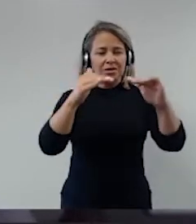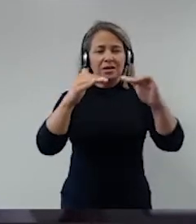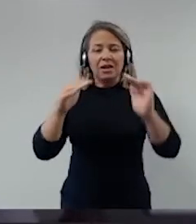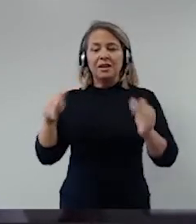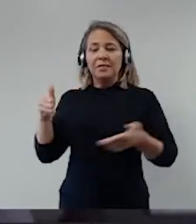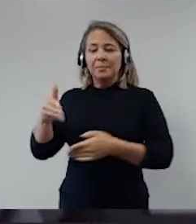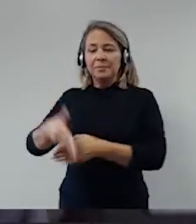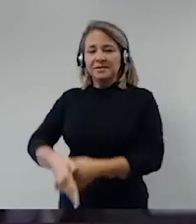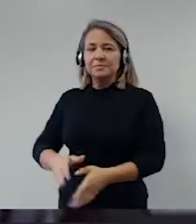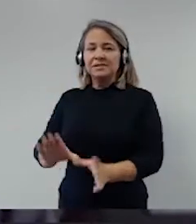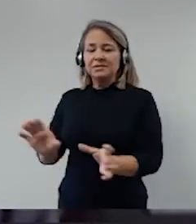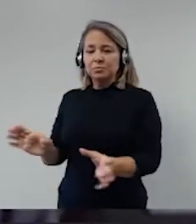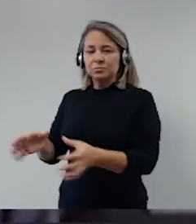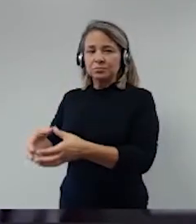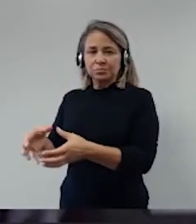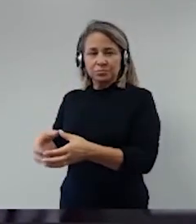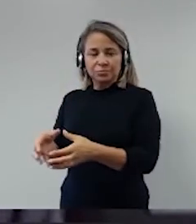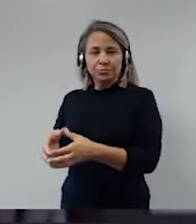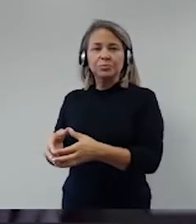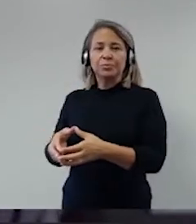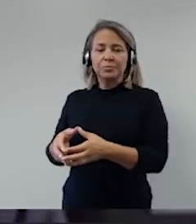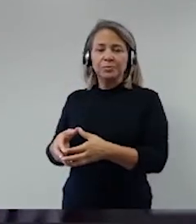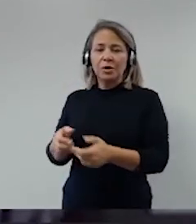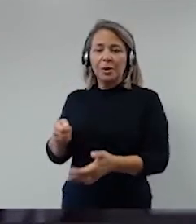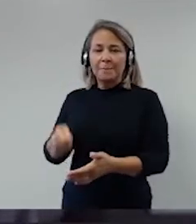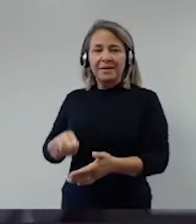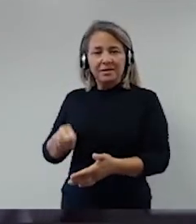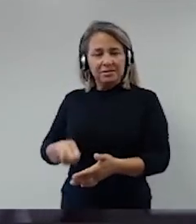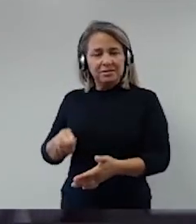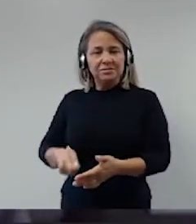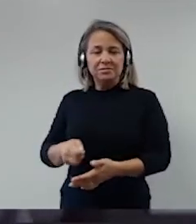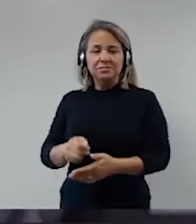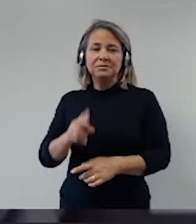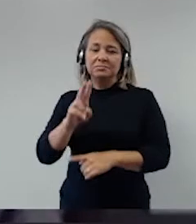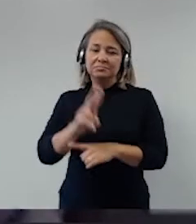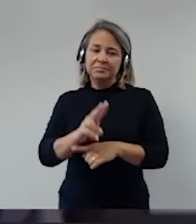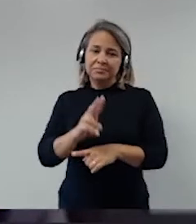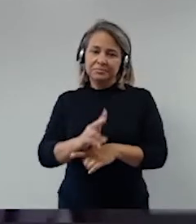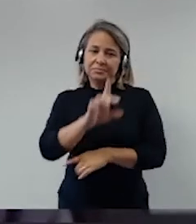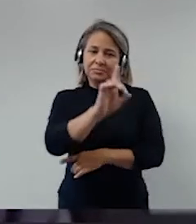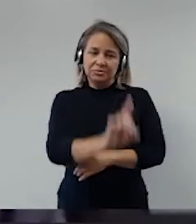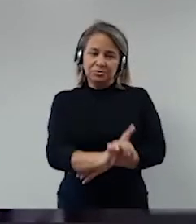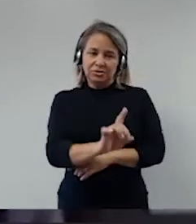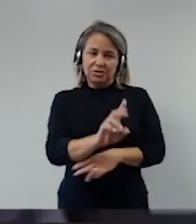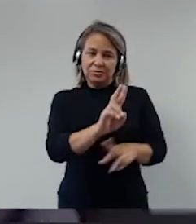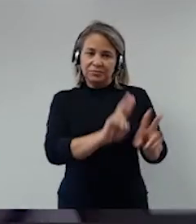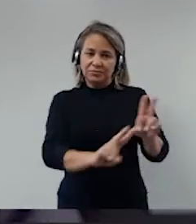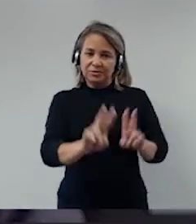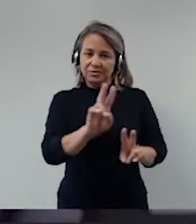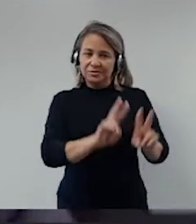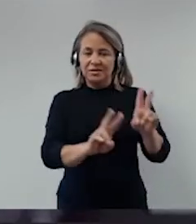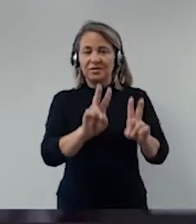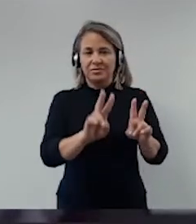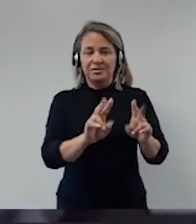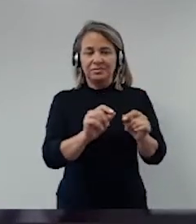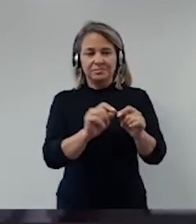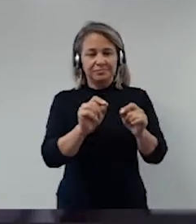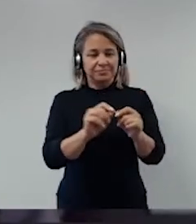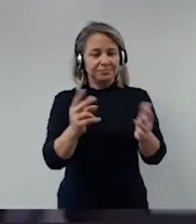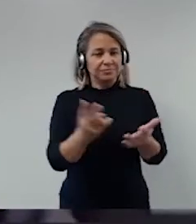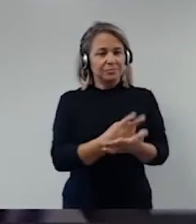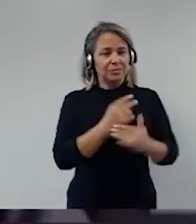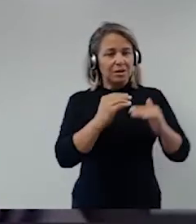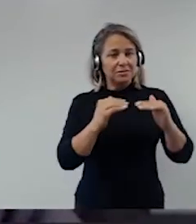coletiva com participação para garantir e proteção do direito individual é que se forma esse patamar, ou